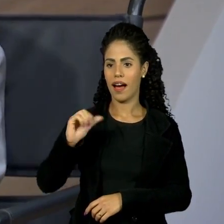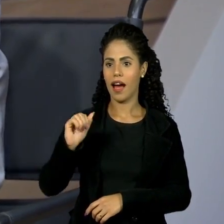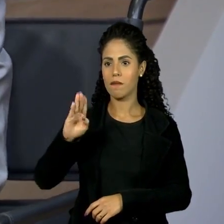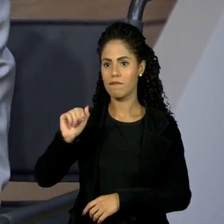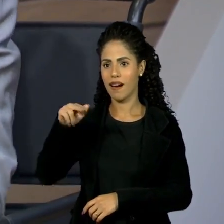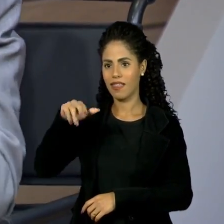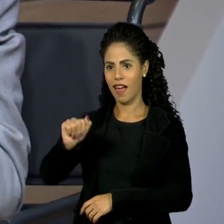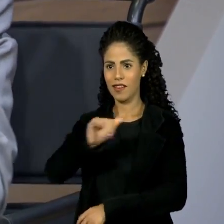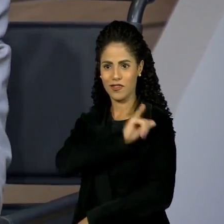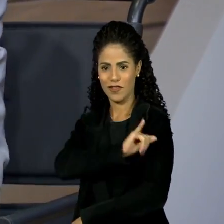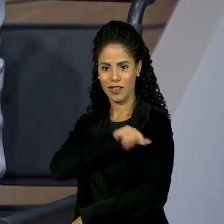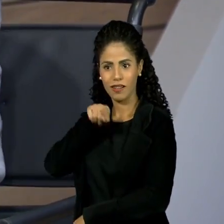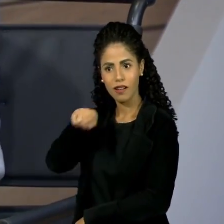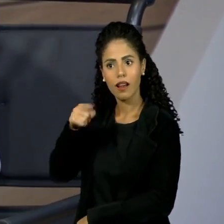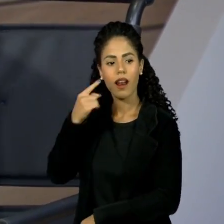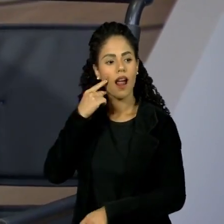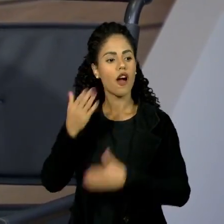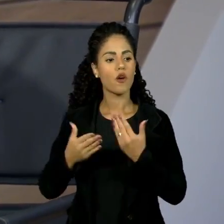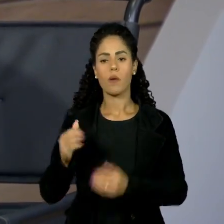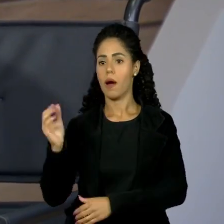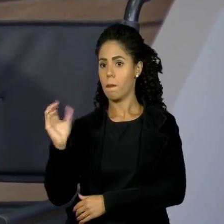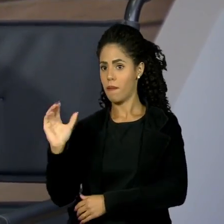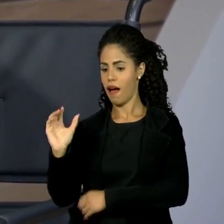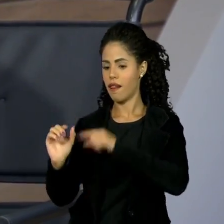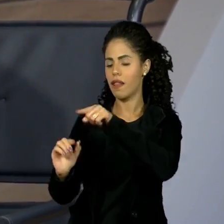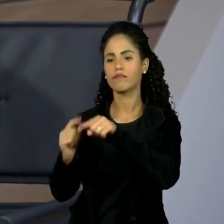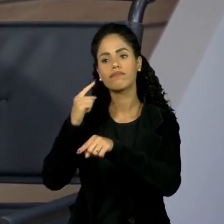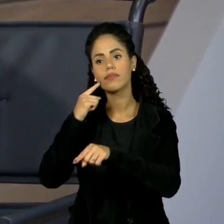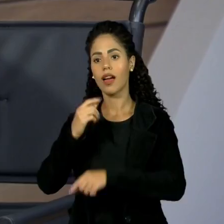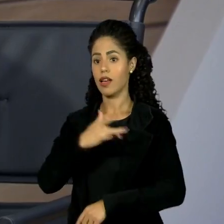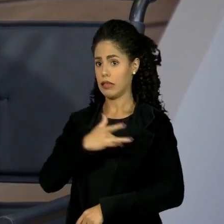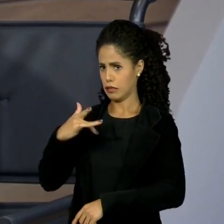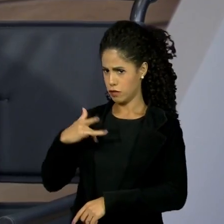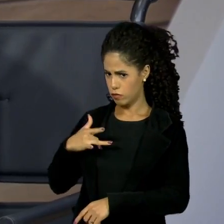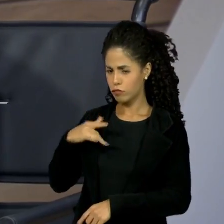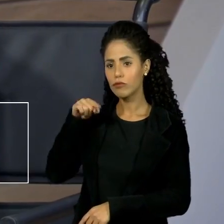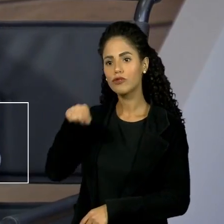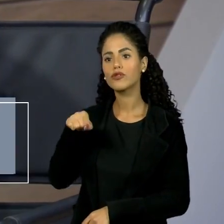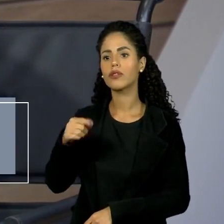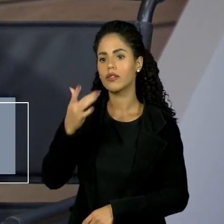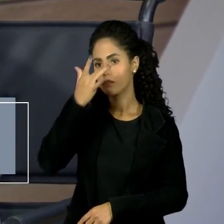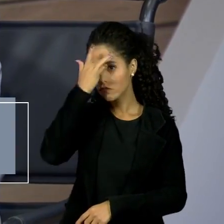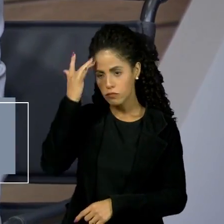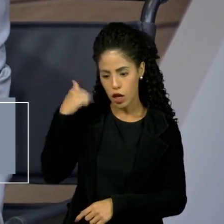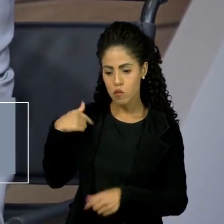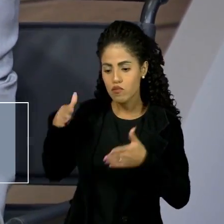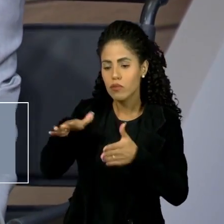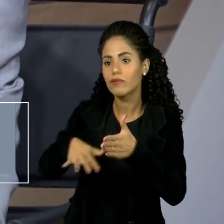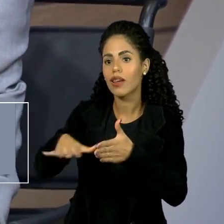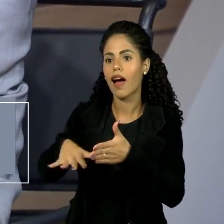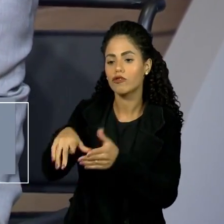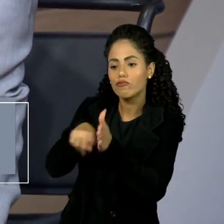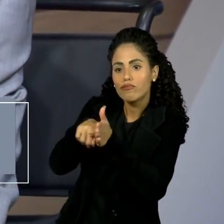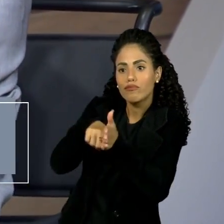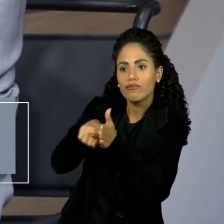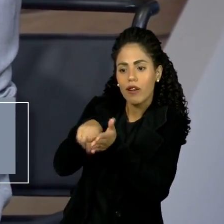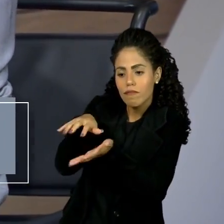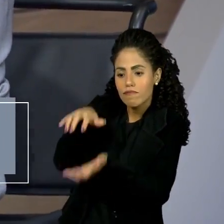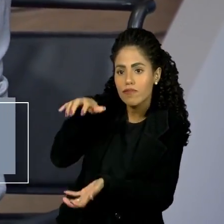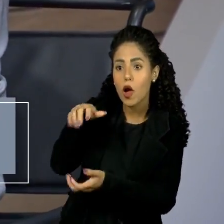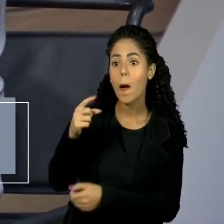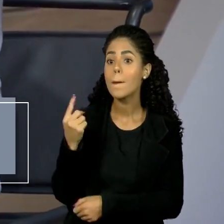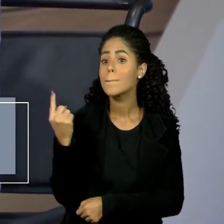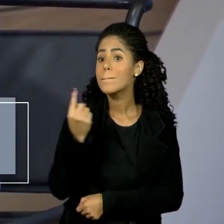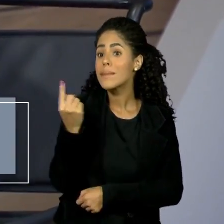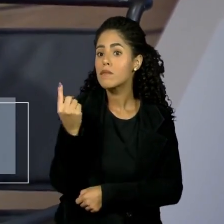Foi lá que, enquanto diretor da Organização Mundial da Saúde, do Departamento de Envelhecimento e Saúde, nós fizemos o primeiro